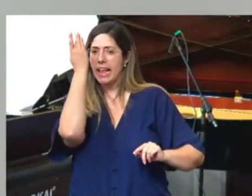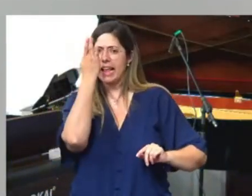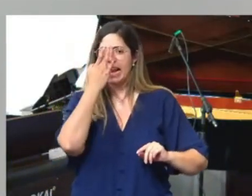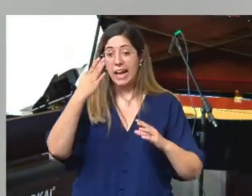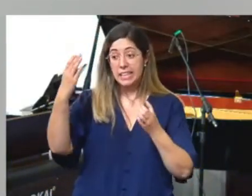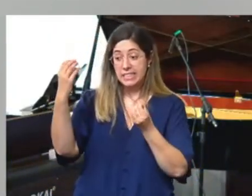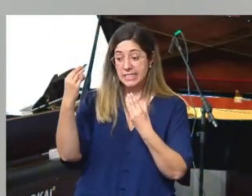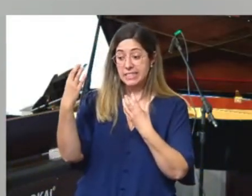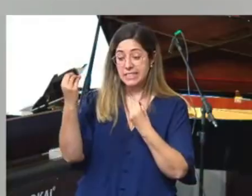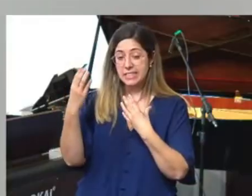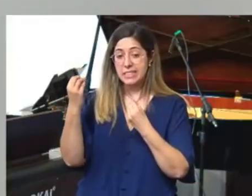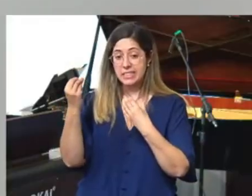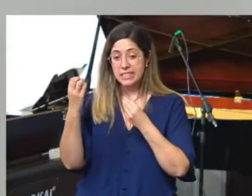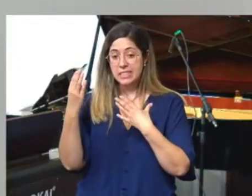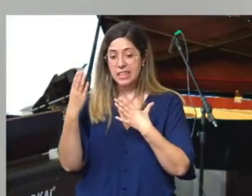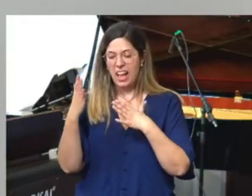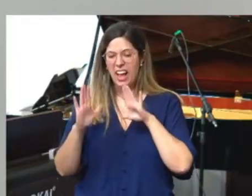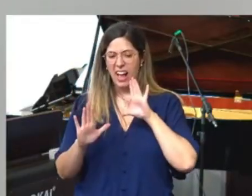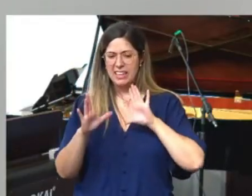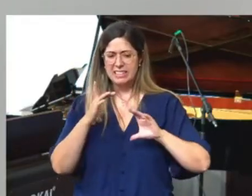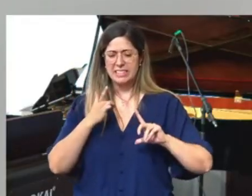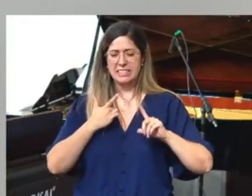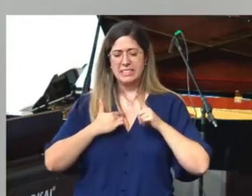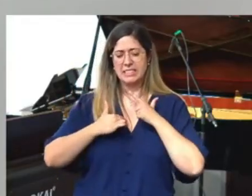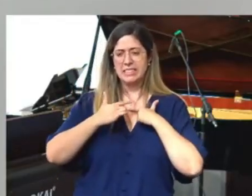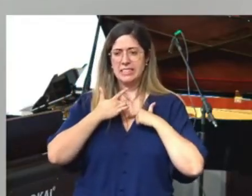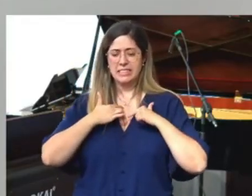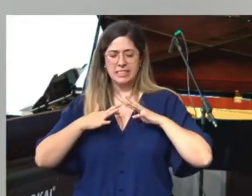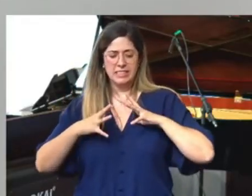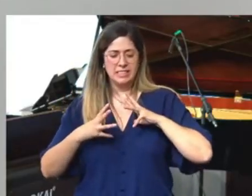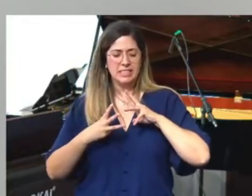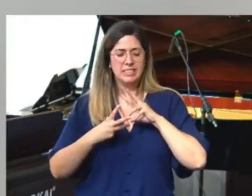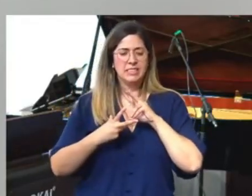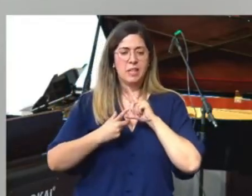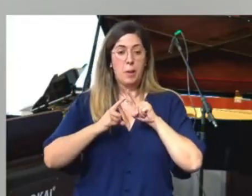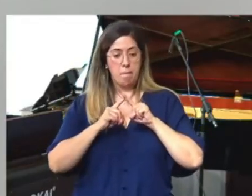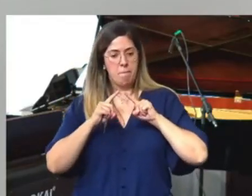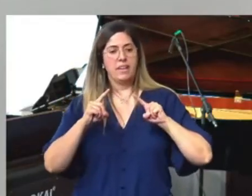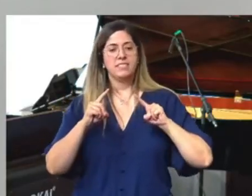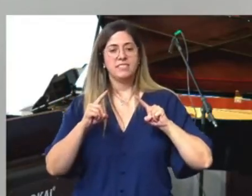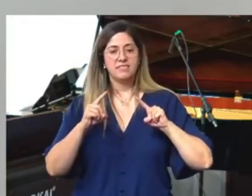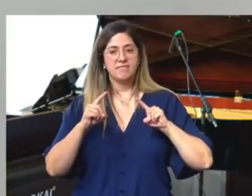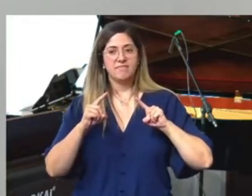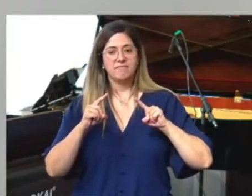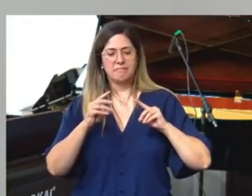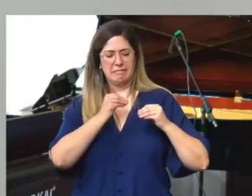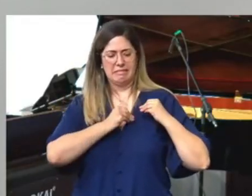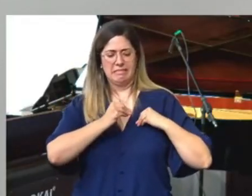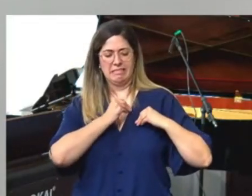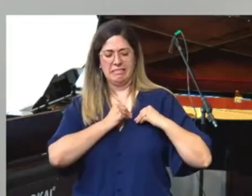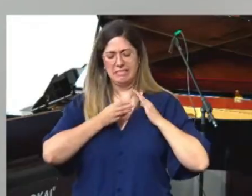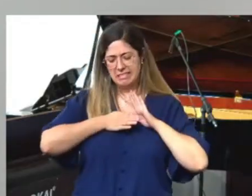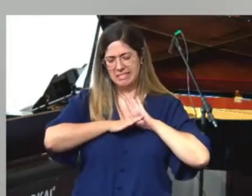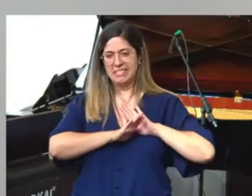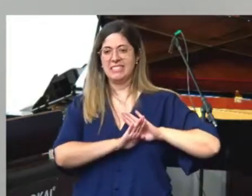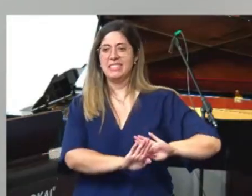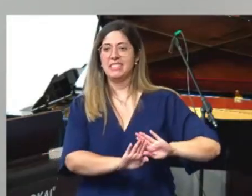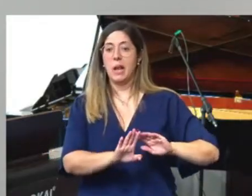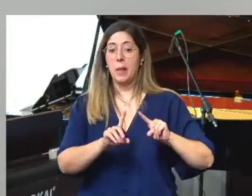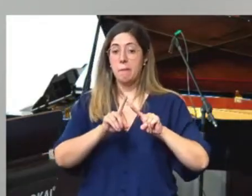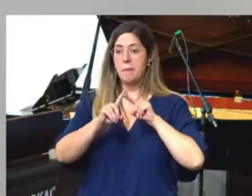renegadas a impiedade e as paixões mundanas, vivamos neste mundo de